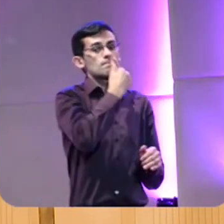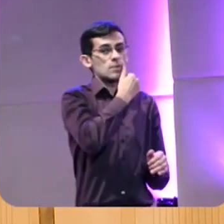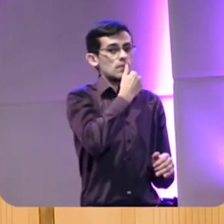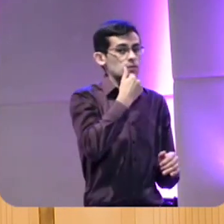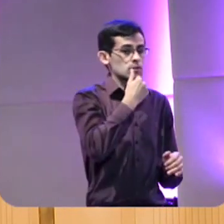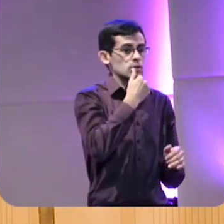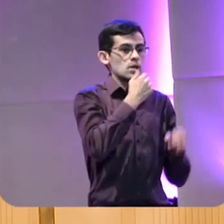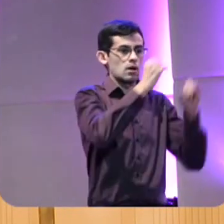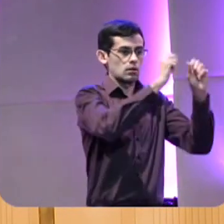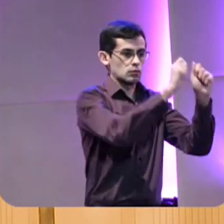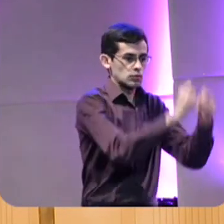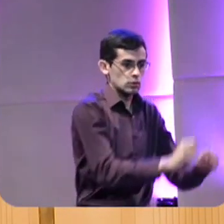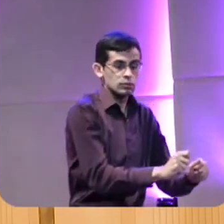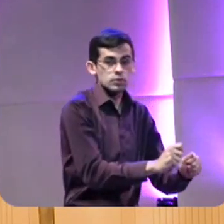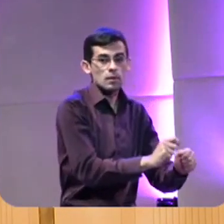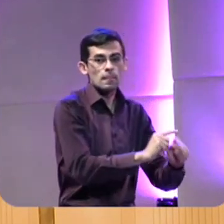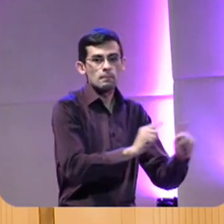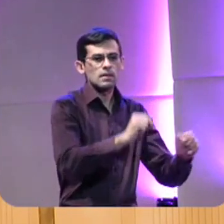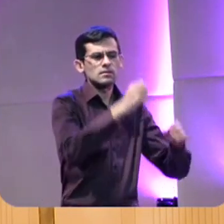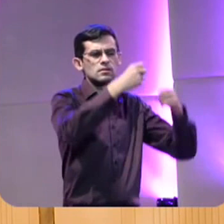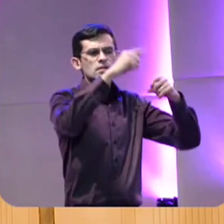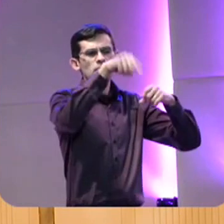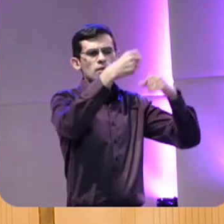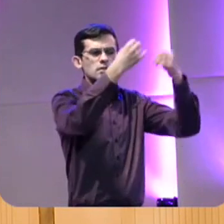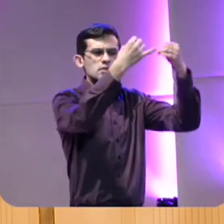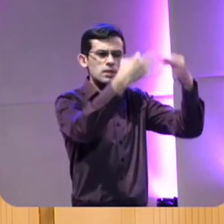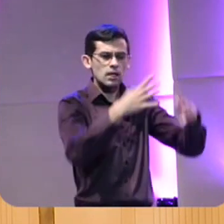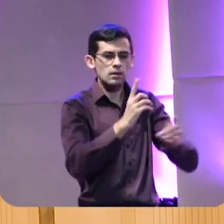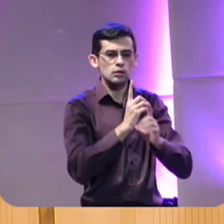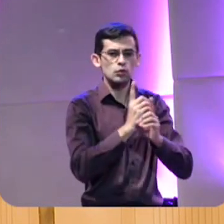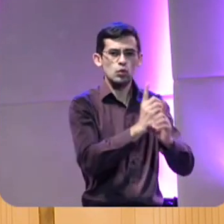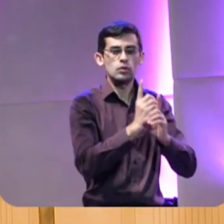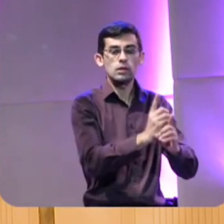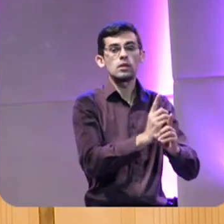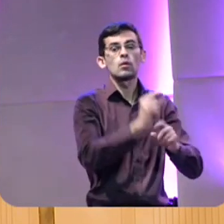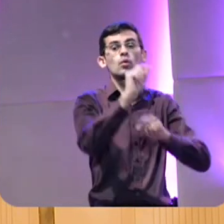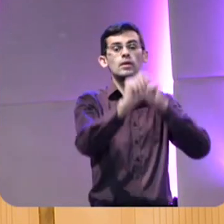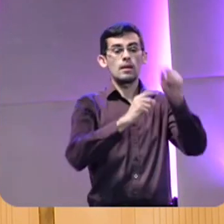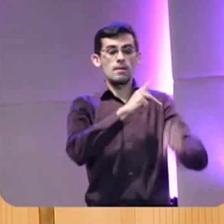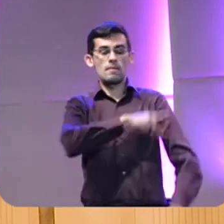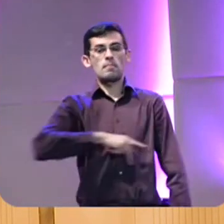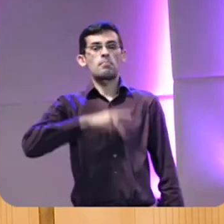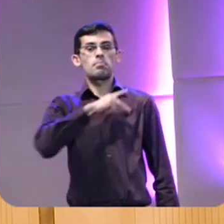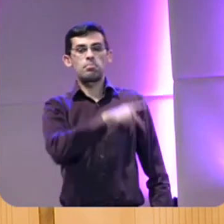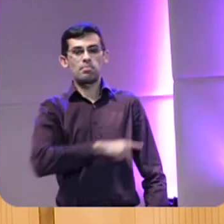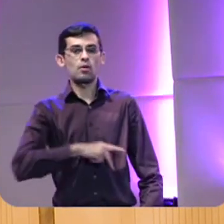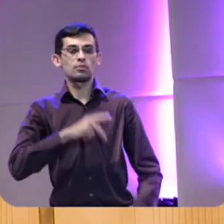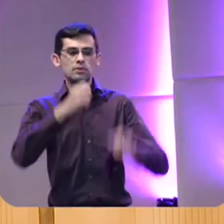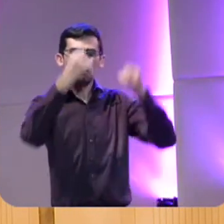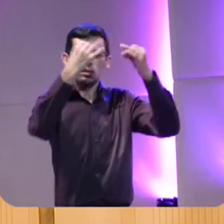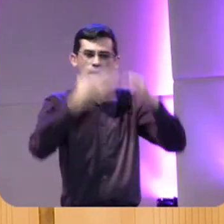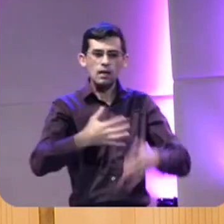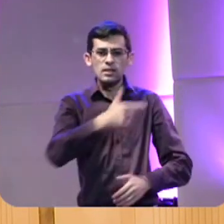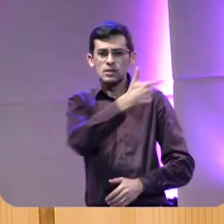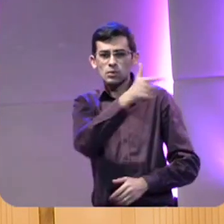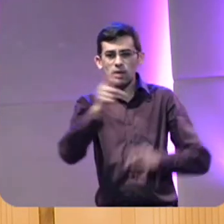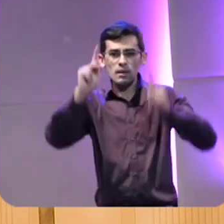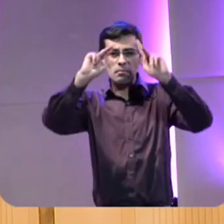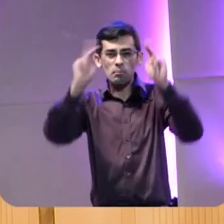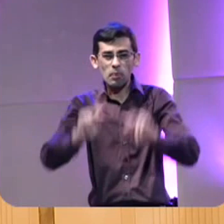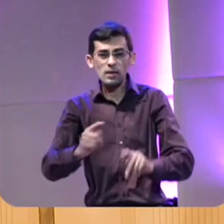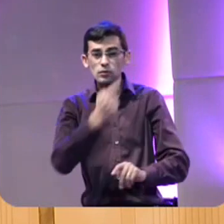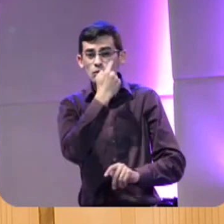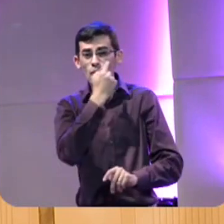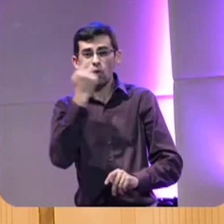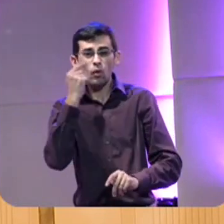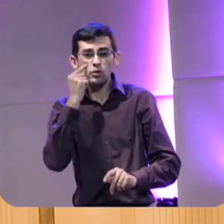sacrificada aos ídolos. Mas depois de explicar sobre a doutrina, ele vai falar que não há paz quando os nossos